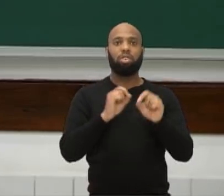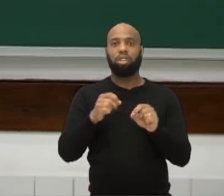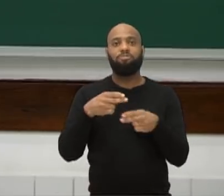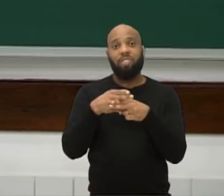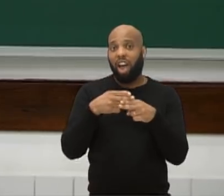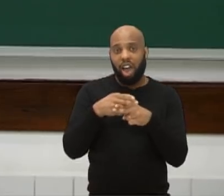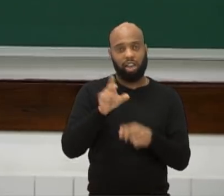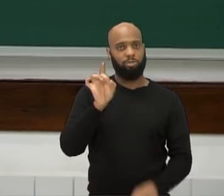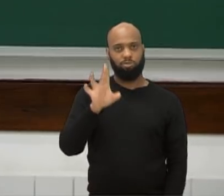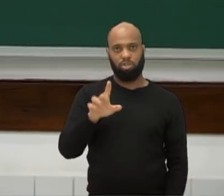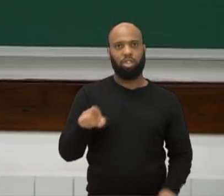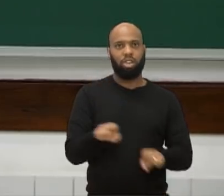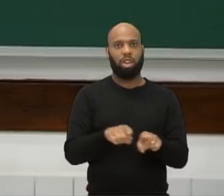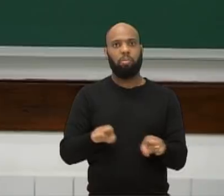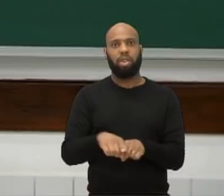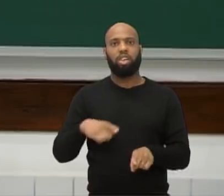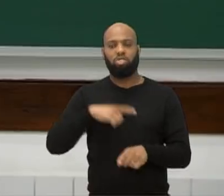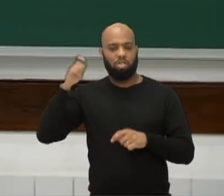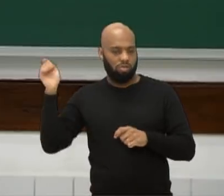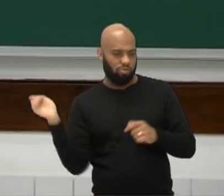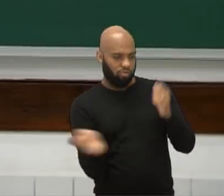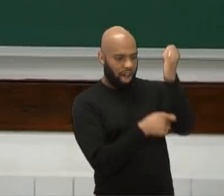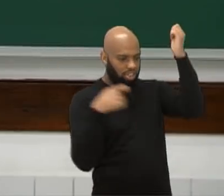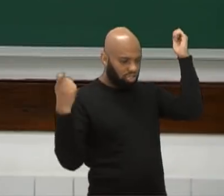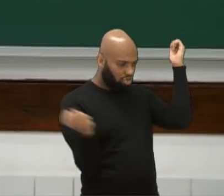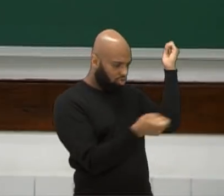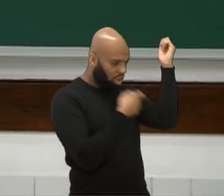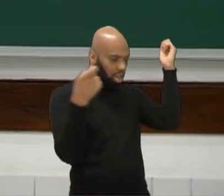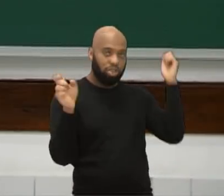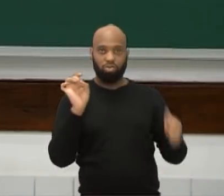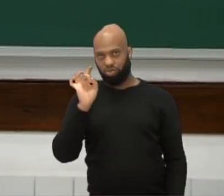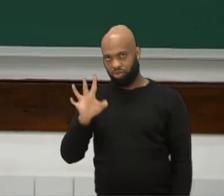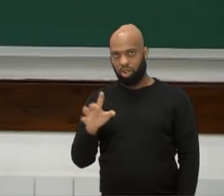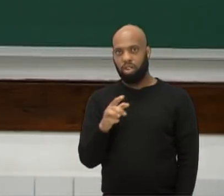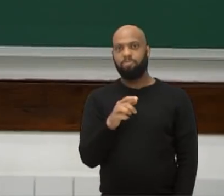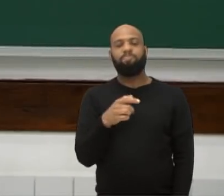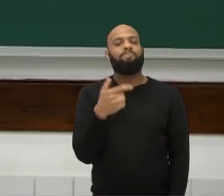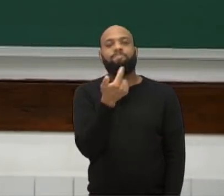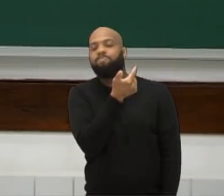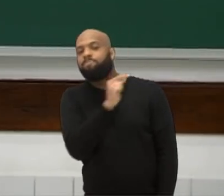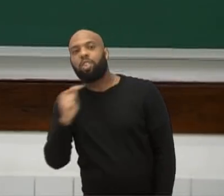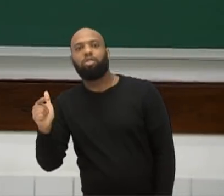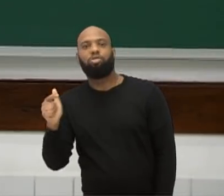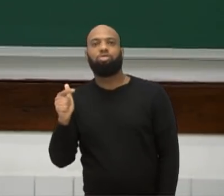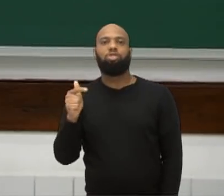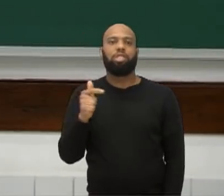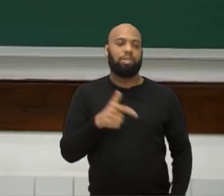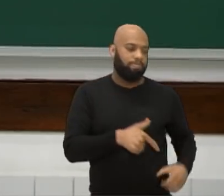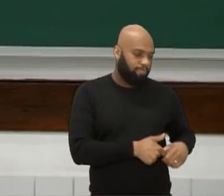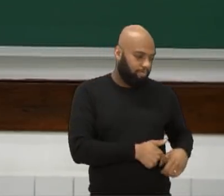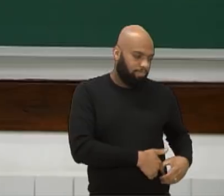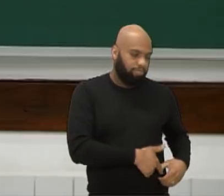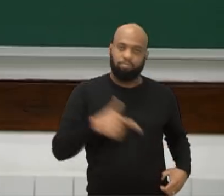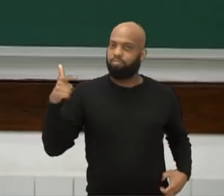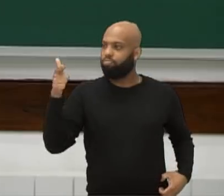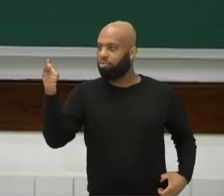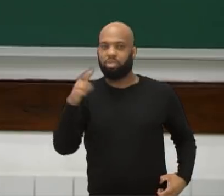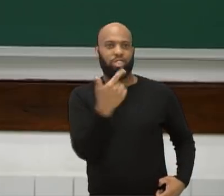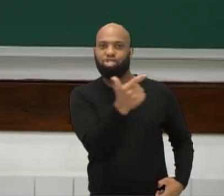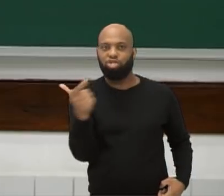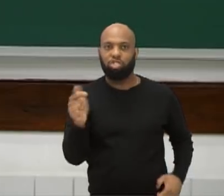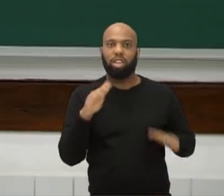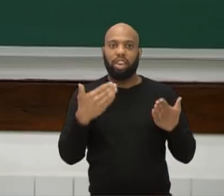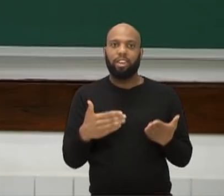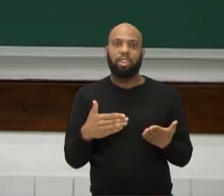como facas, como machados, enfim, eles não tinham, como foices, eles não tinham tanto recurso militar, o que os